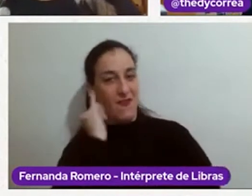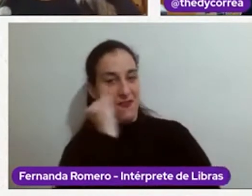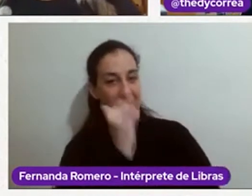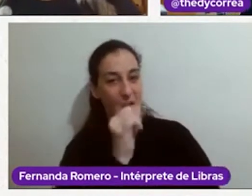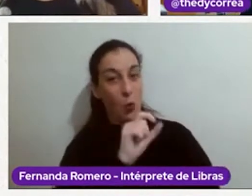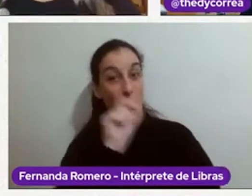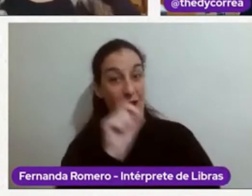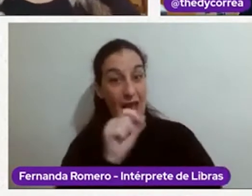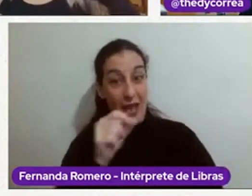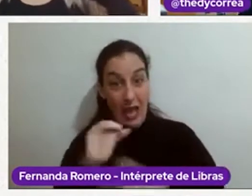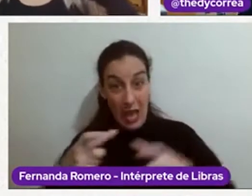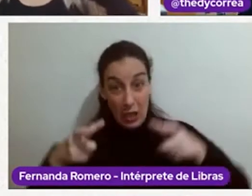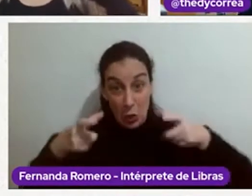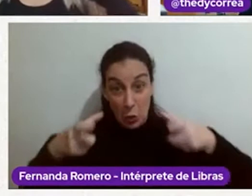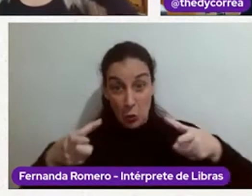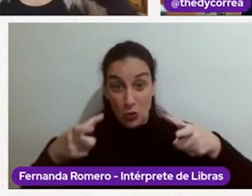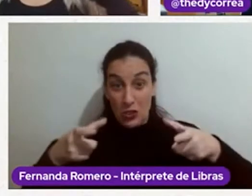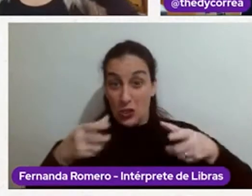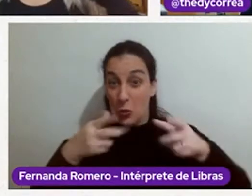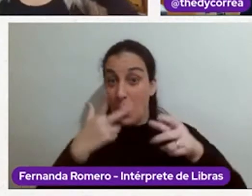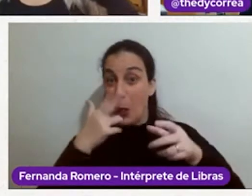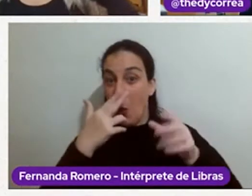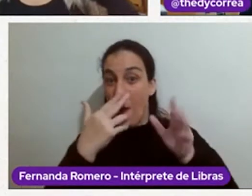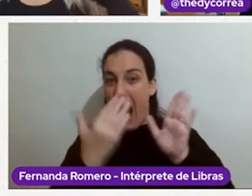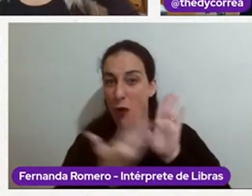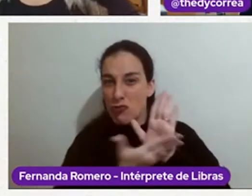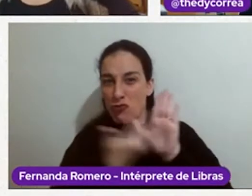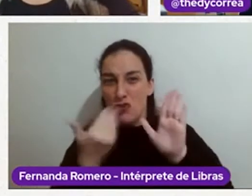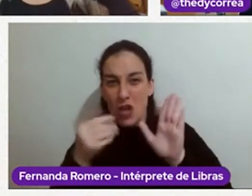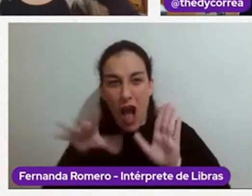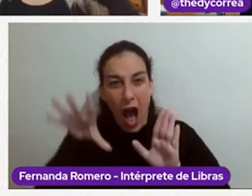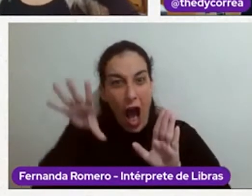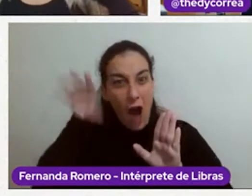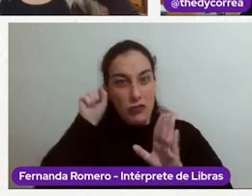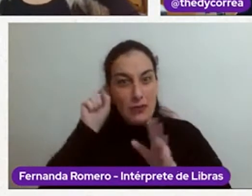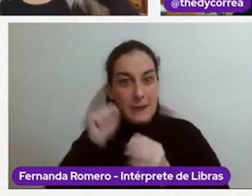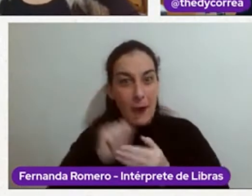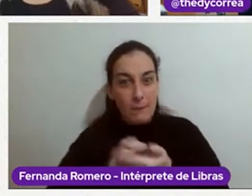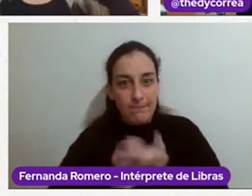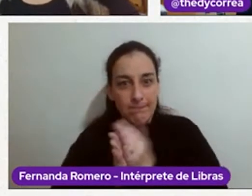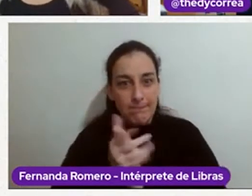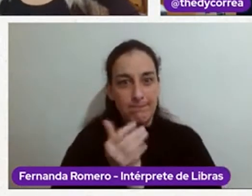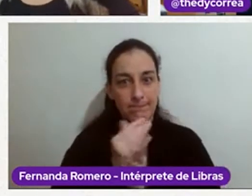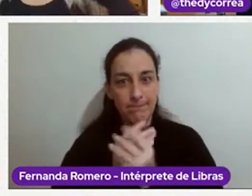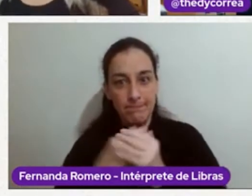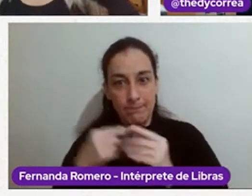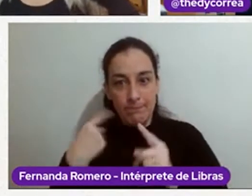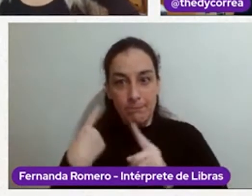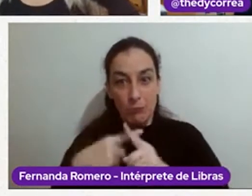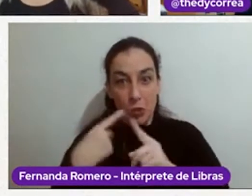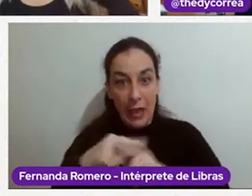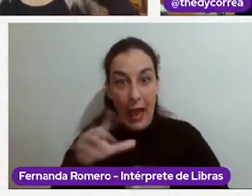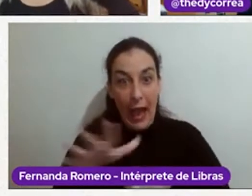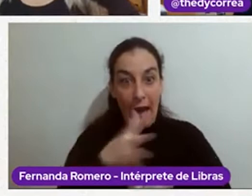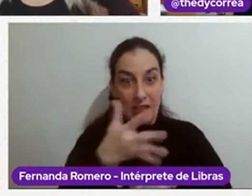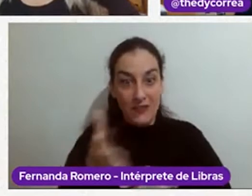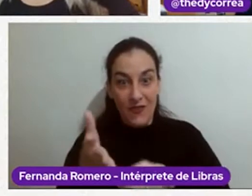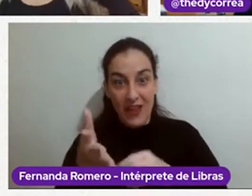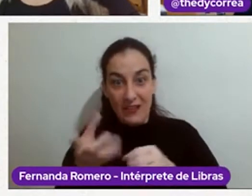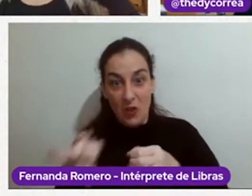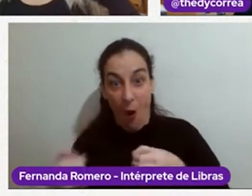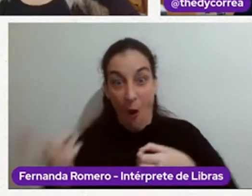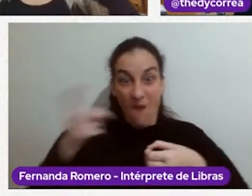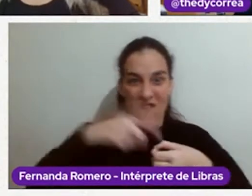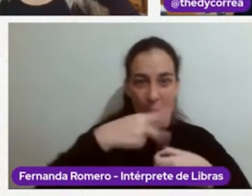que o vinil, ele te tira a ansiedade da audição. Porque quando a gente está vendo uma plataforma, passar para a próxima música é só